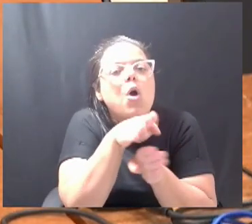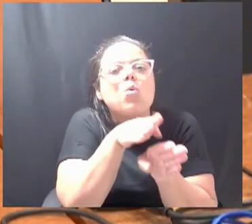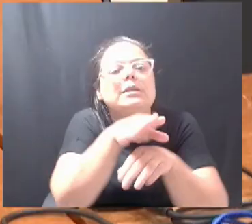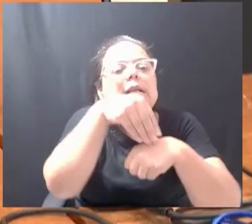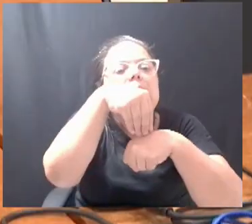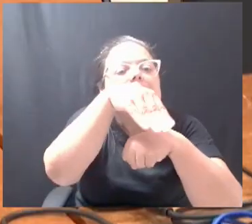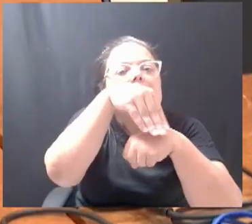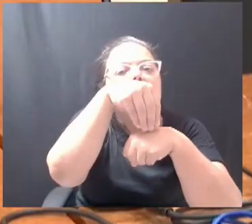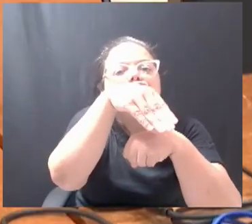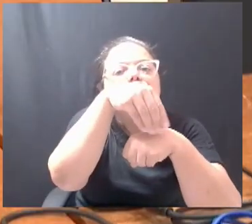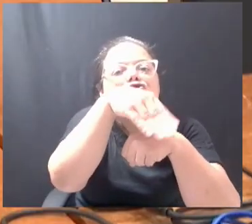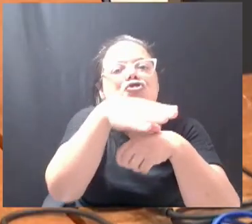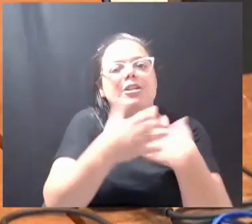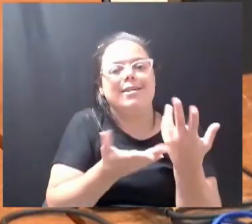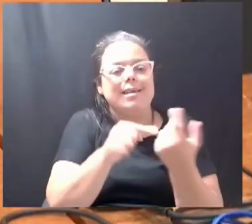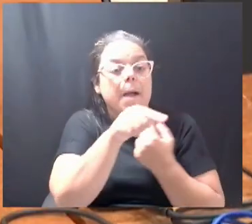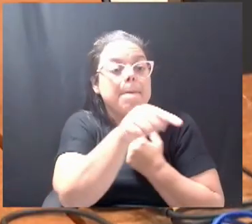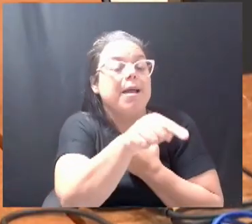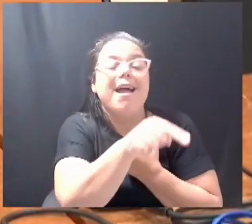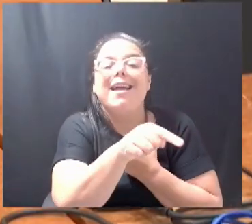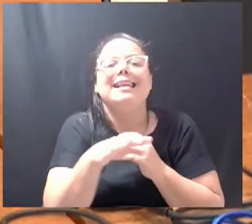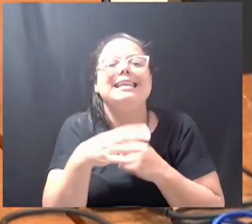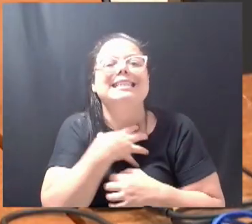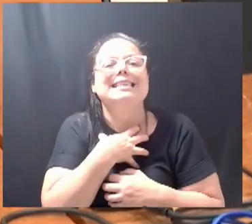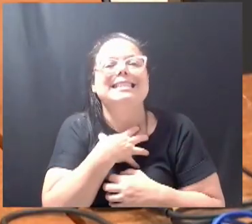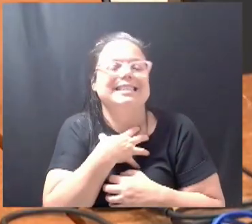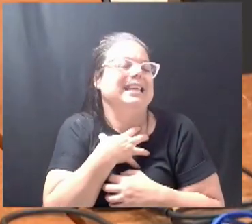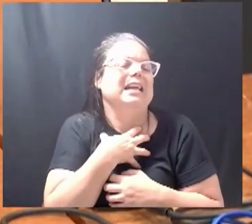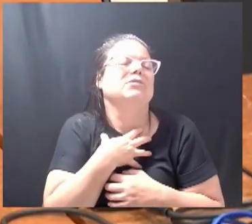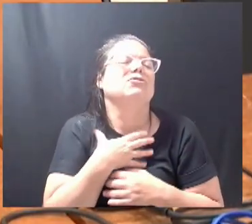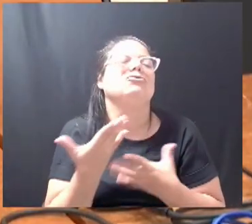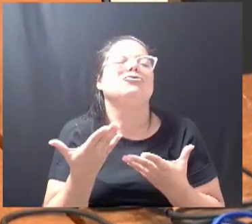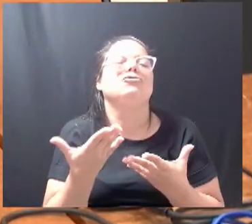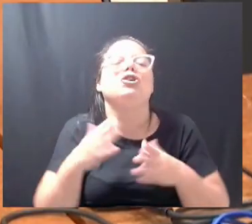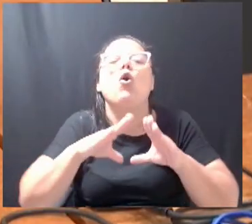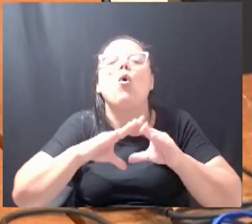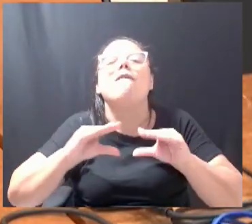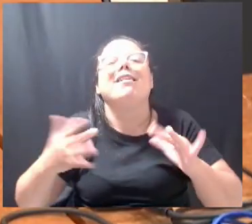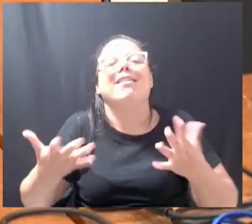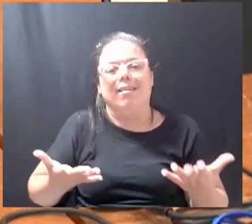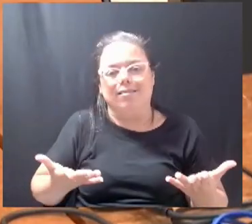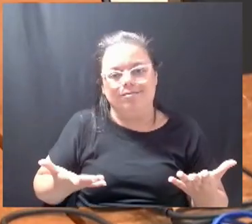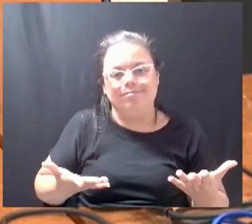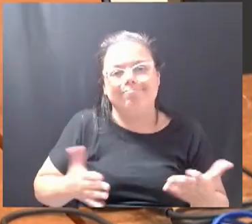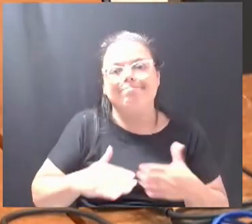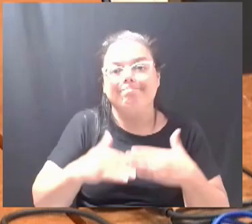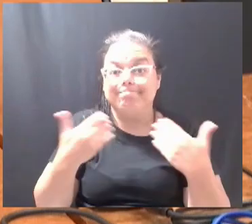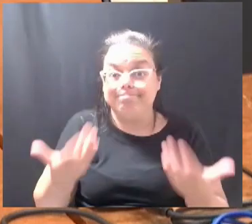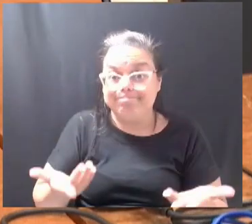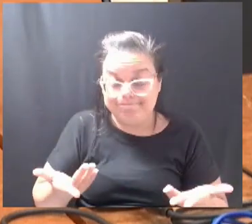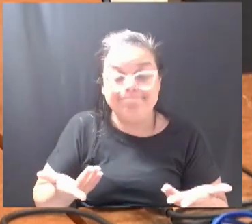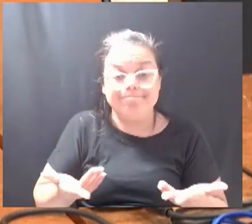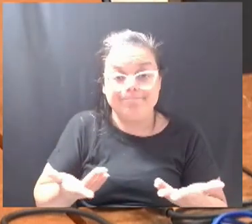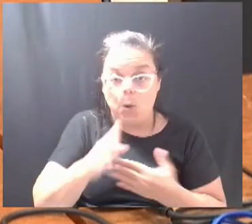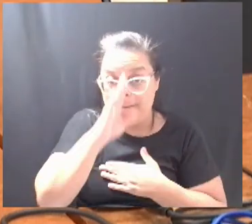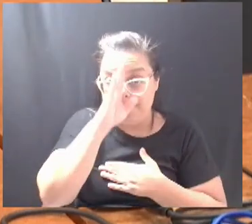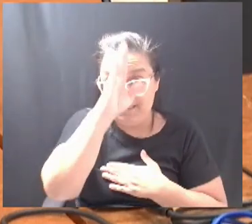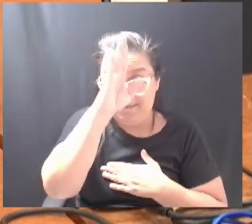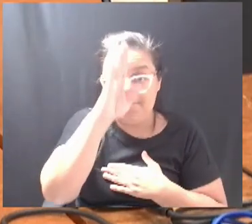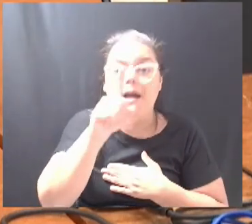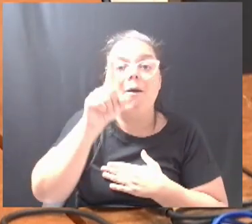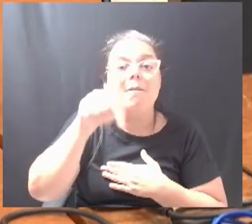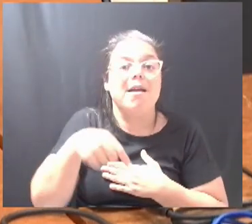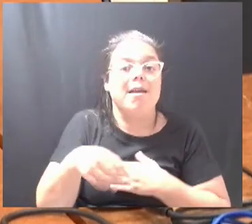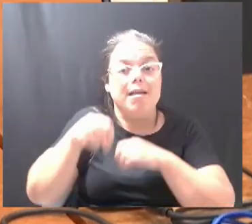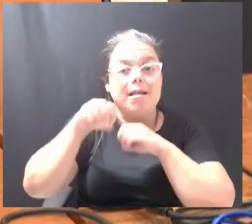ambiente maravilhoso de promover fluência, né? Então, eu acho que a porta de entrada da criança, que é a educação, e